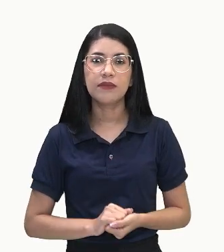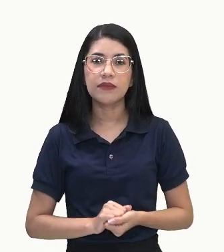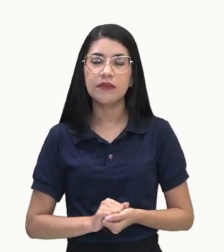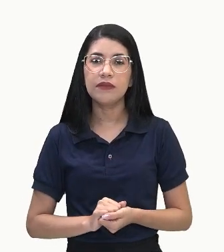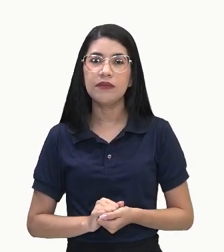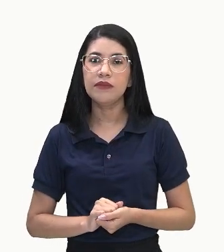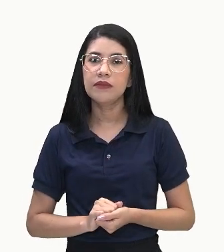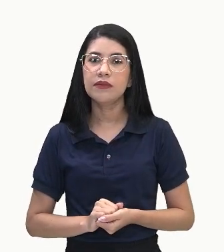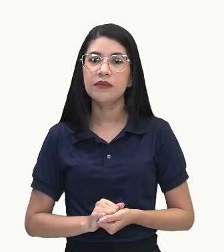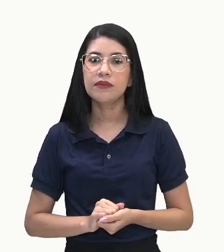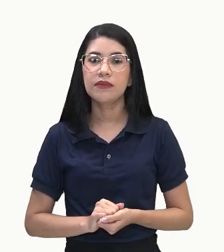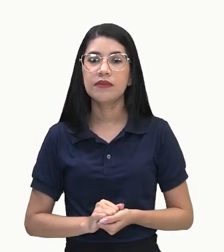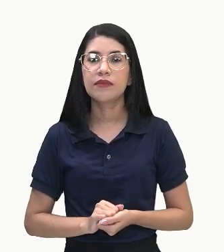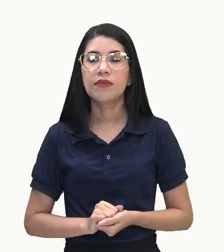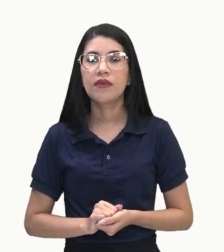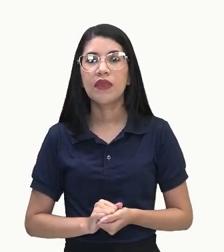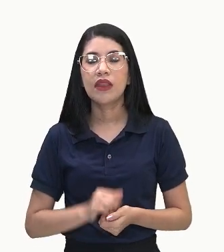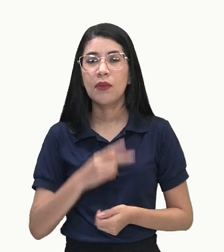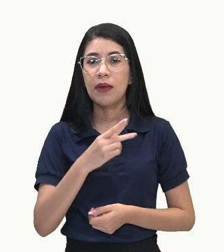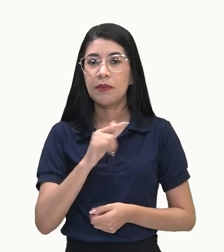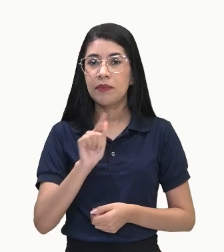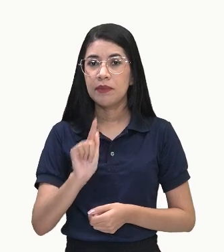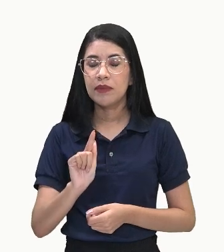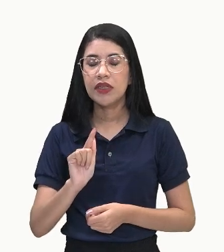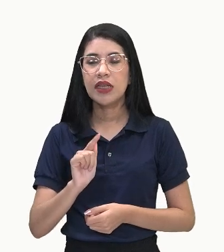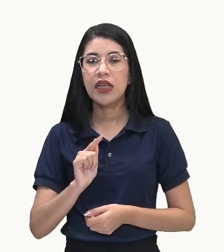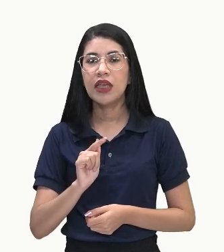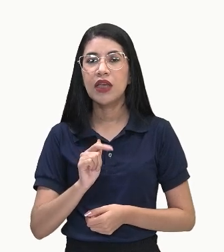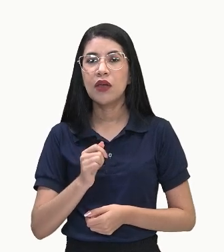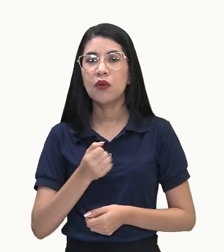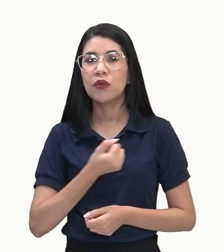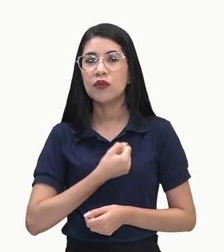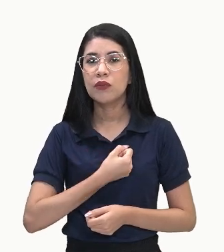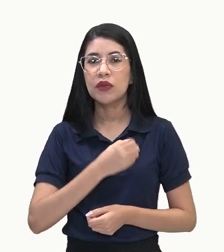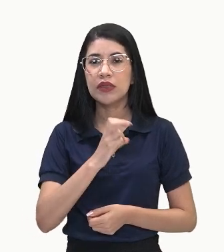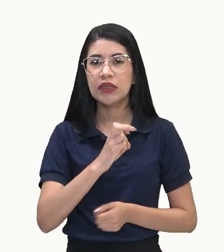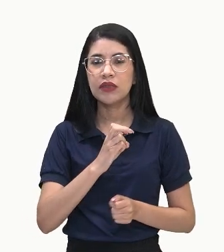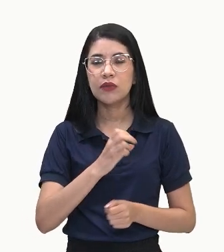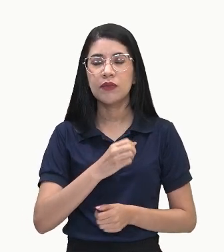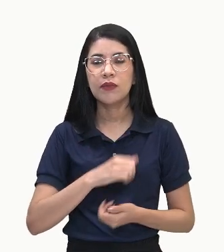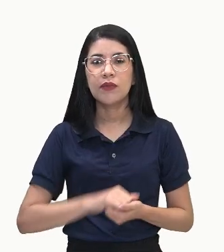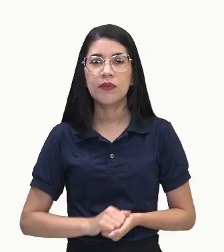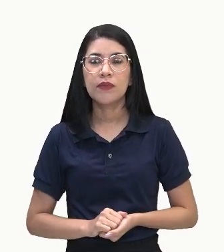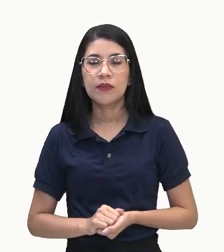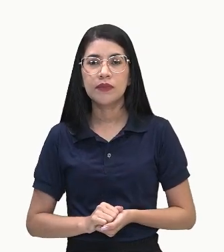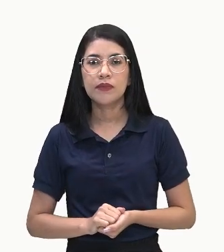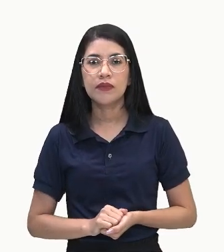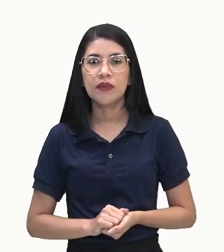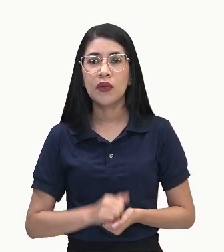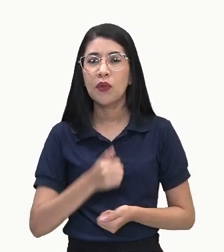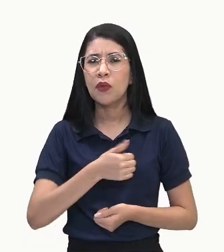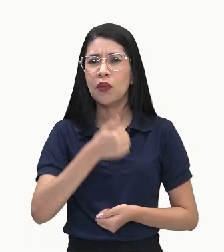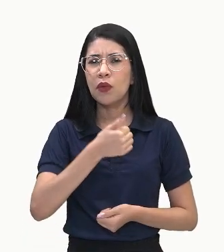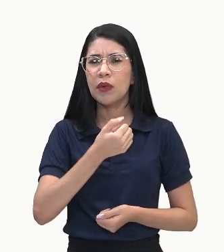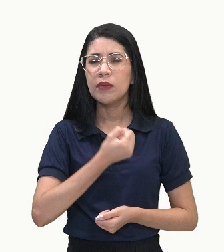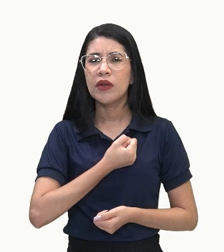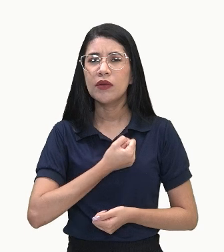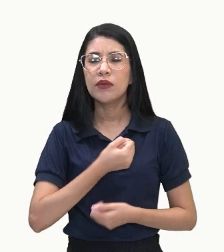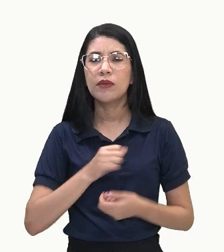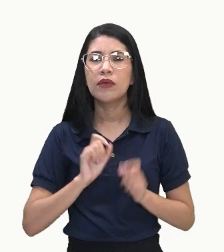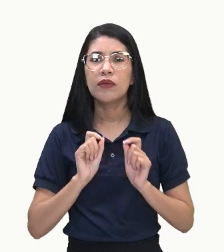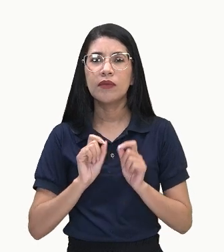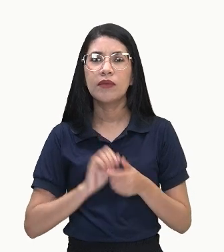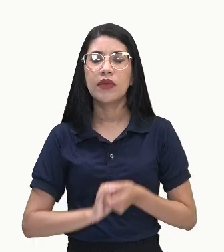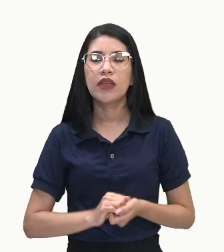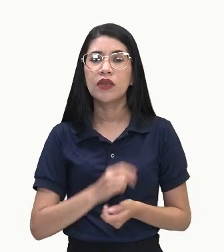quero escrever uma PG com os 5 primeiros termos. O primeiro termo dessa PG é o número